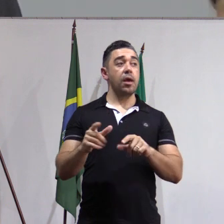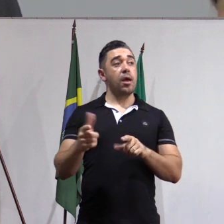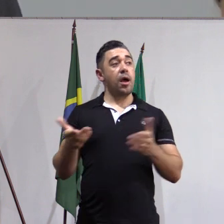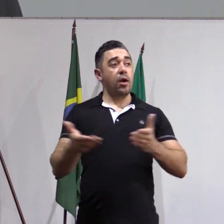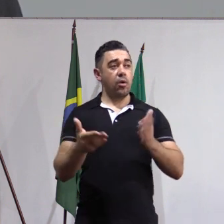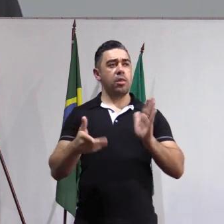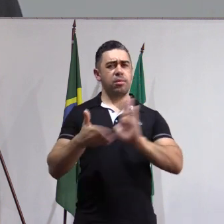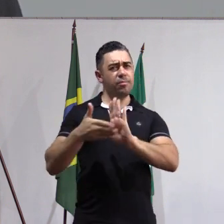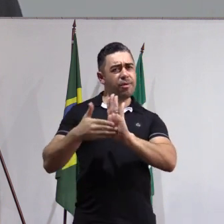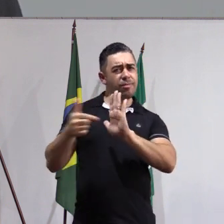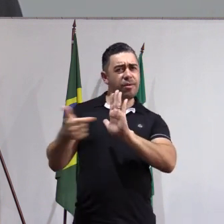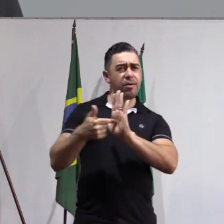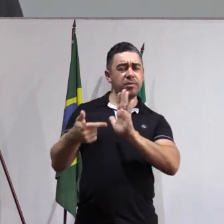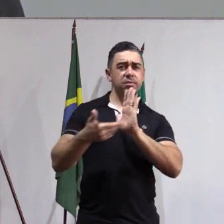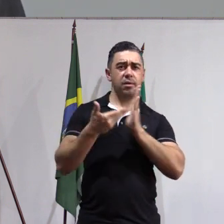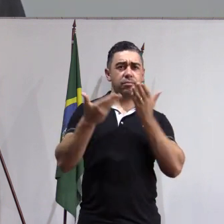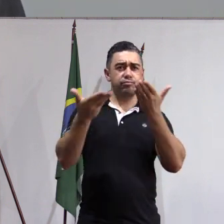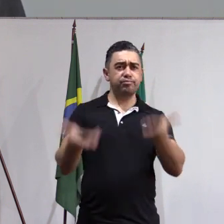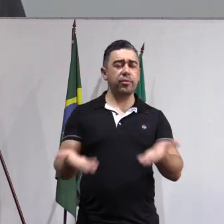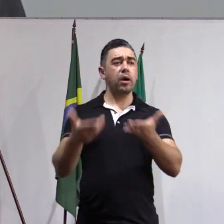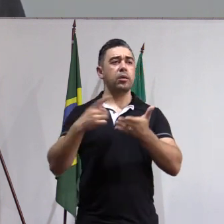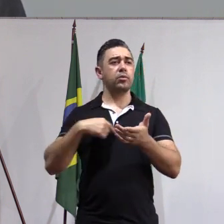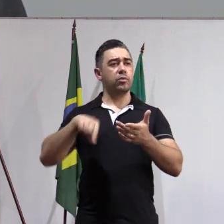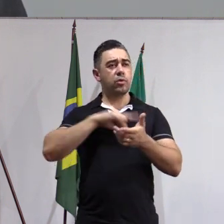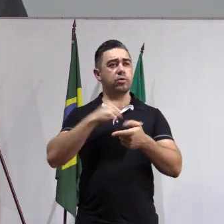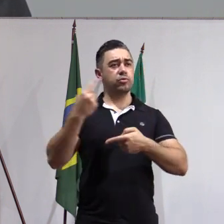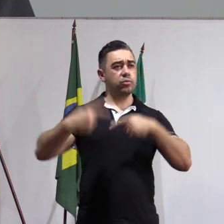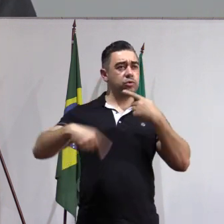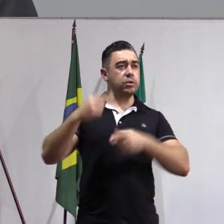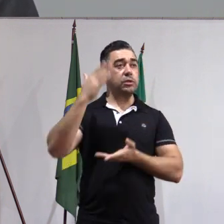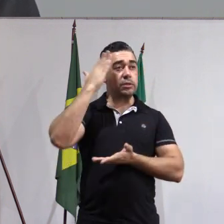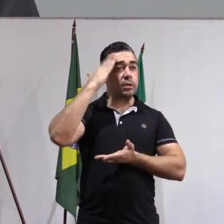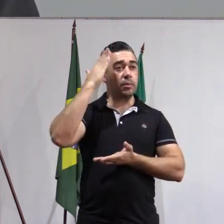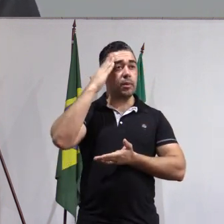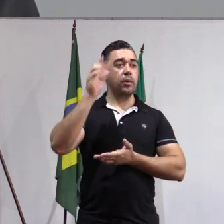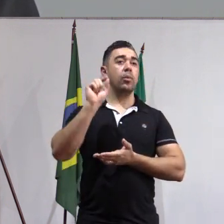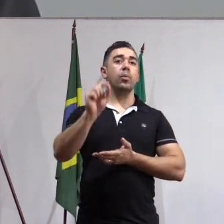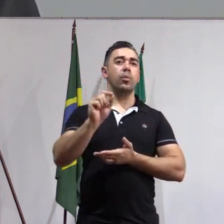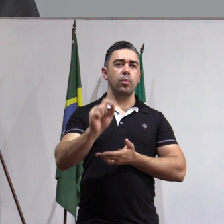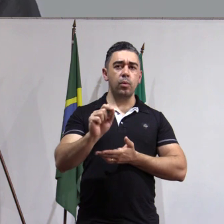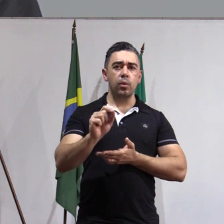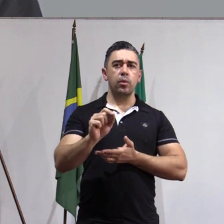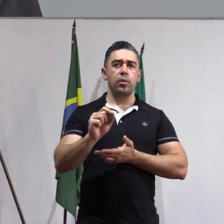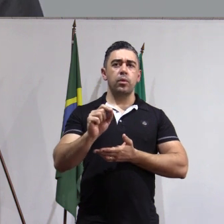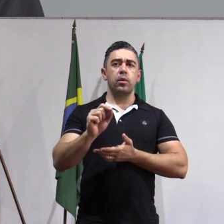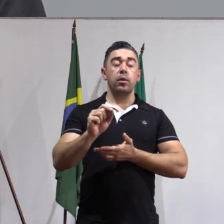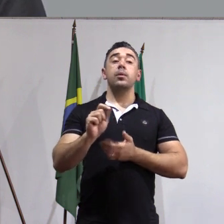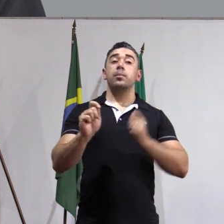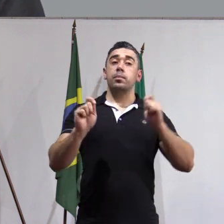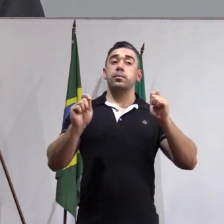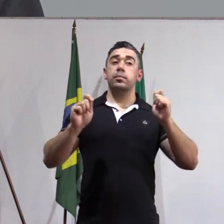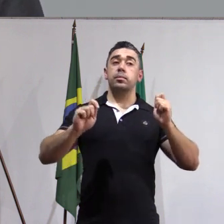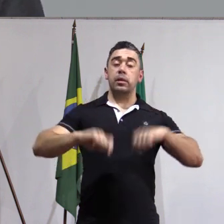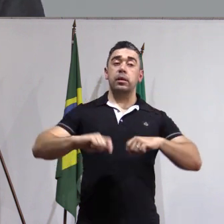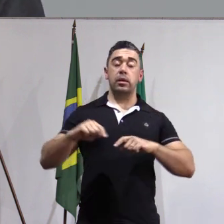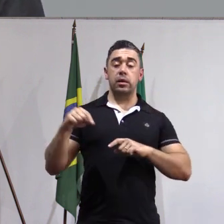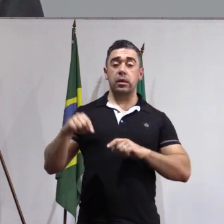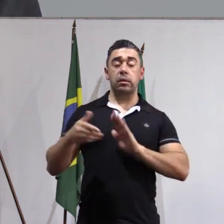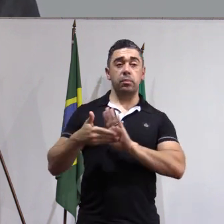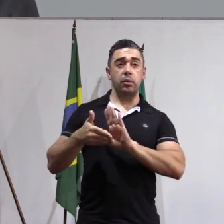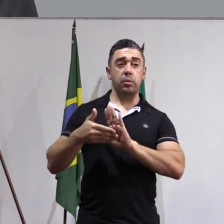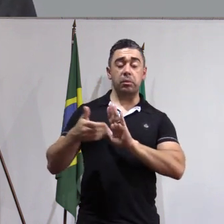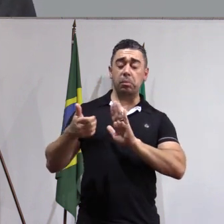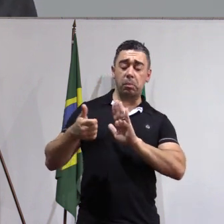essa proposta na mesa para discutir, sabendo que ela ainda pode ser muito